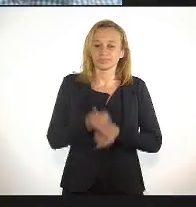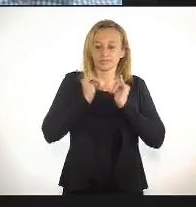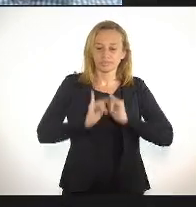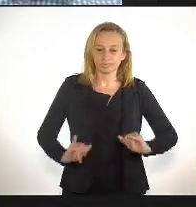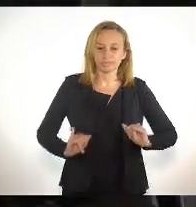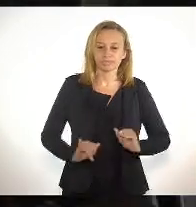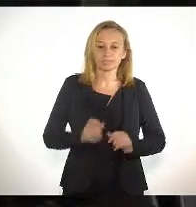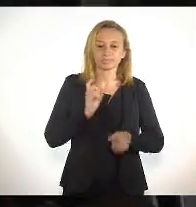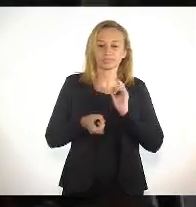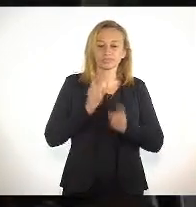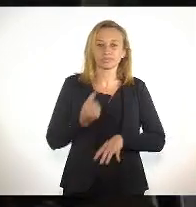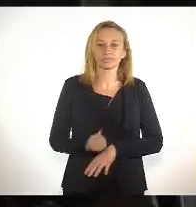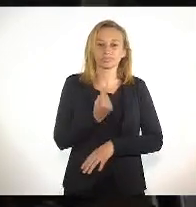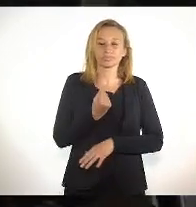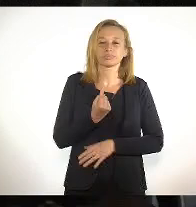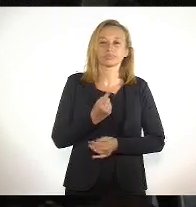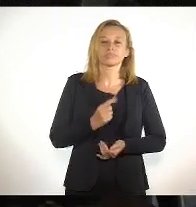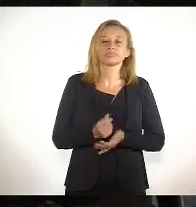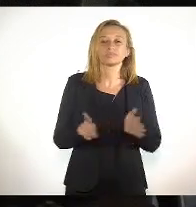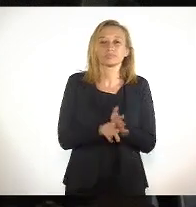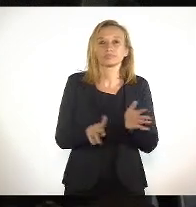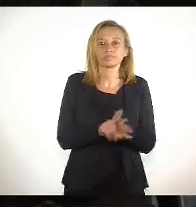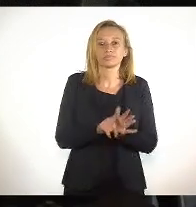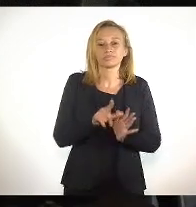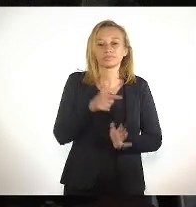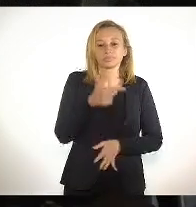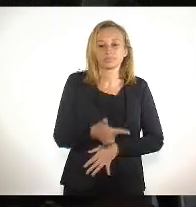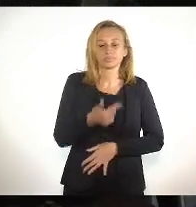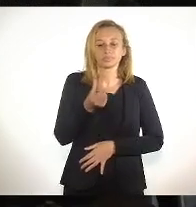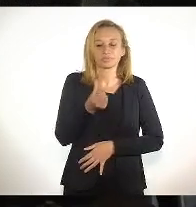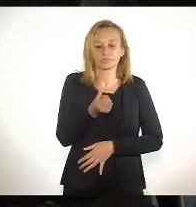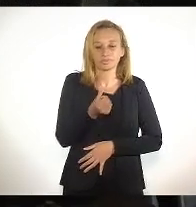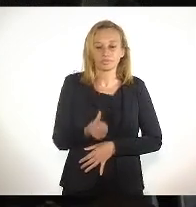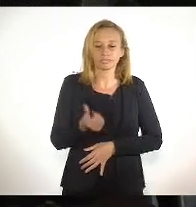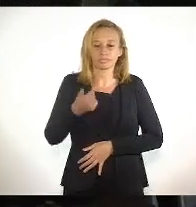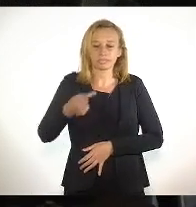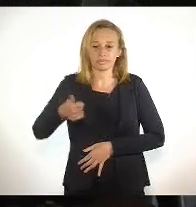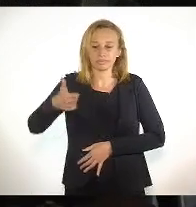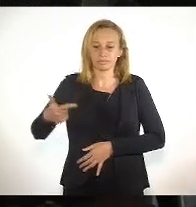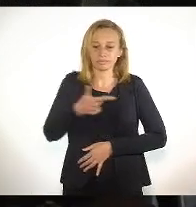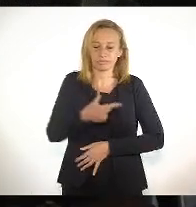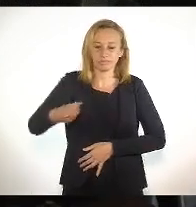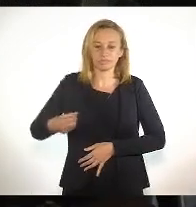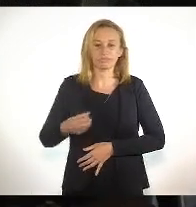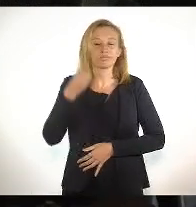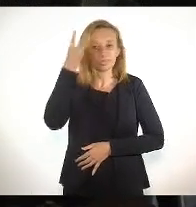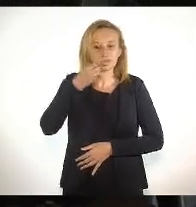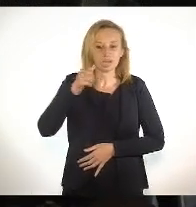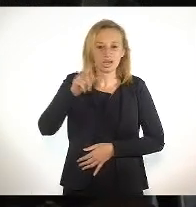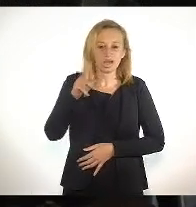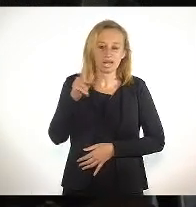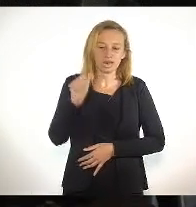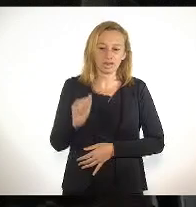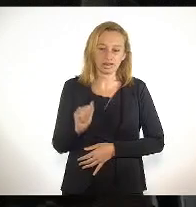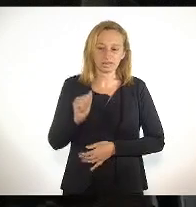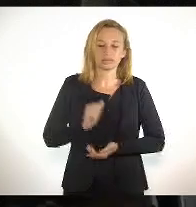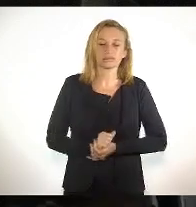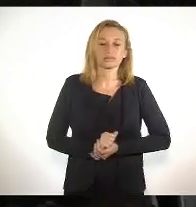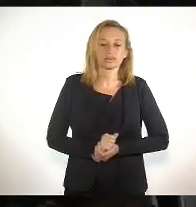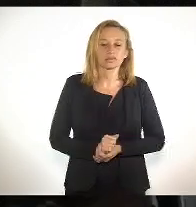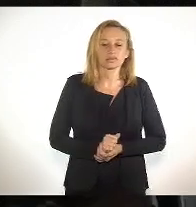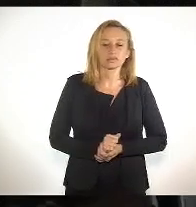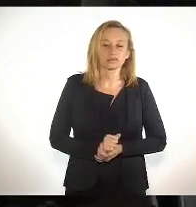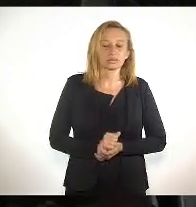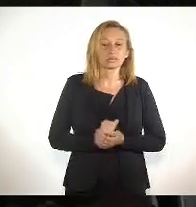Anuncio, em regime de urgência, em discussão única, projeto de lei 2672/2020, de autoria da deputada Alana Passos, que fica determinado